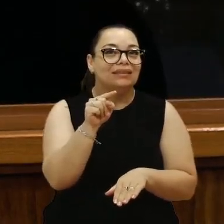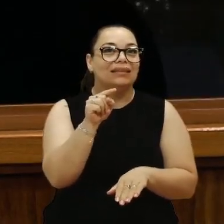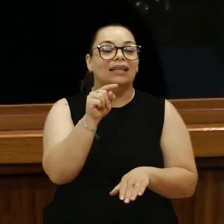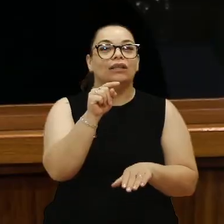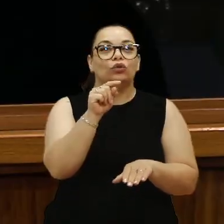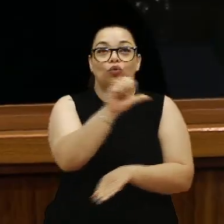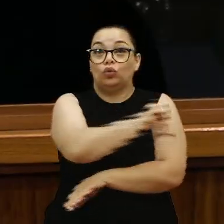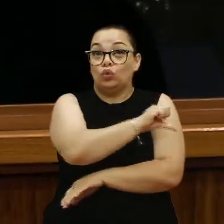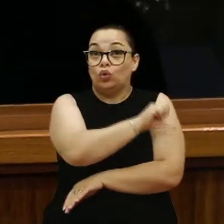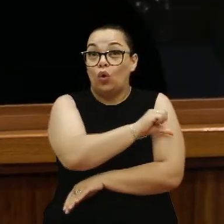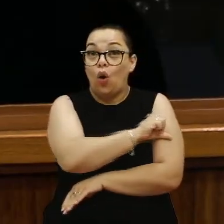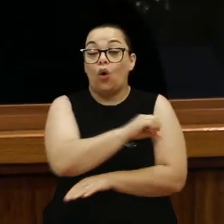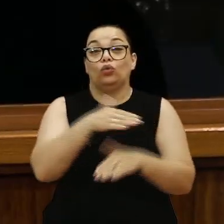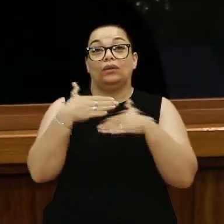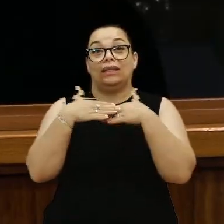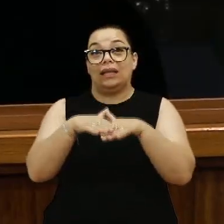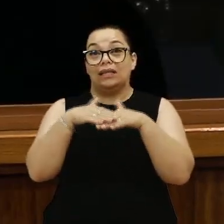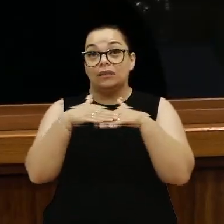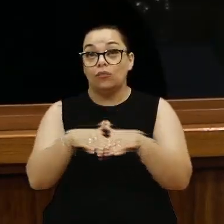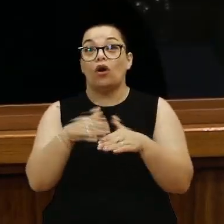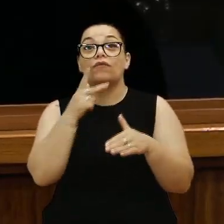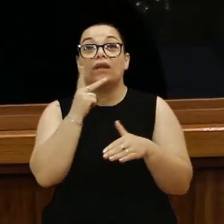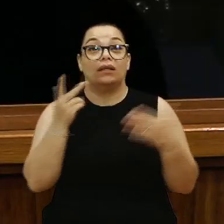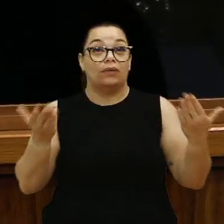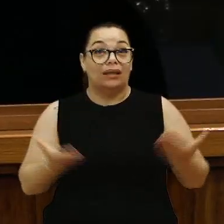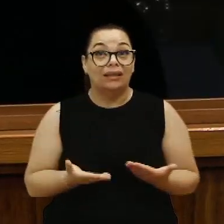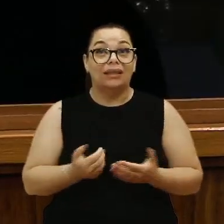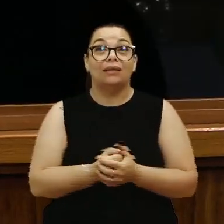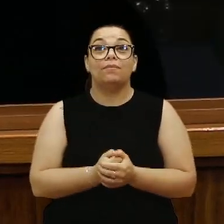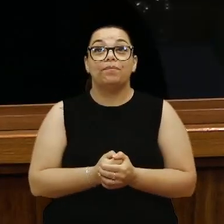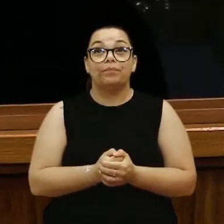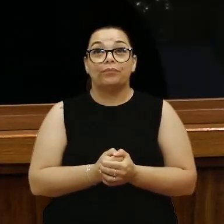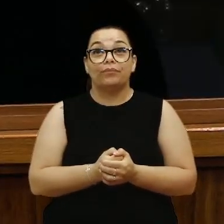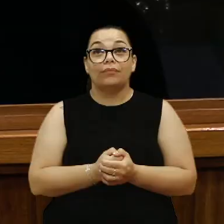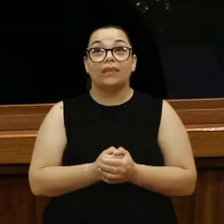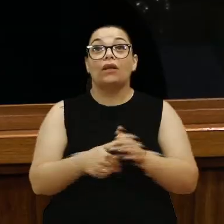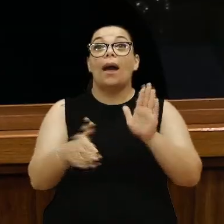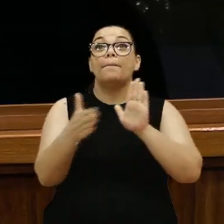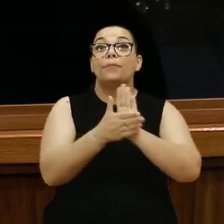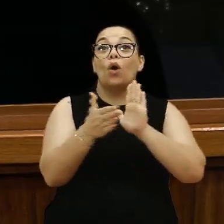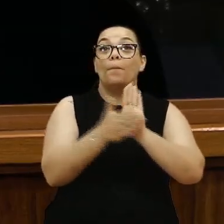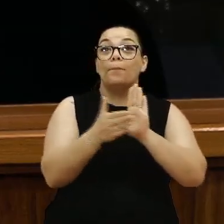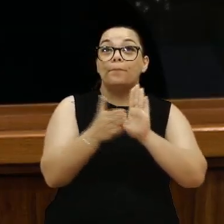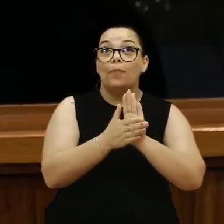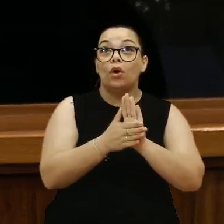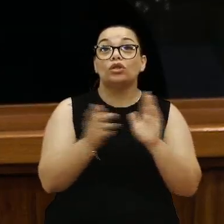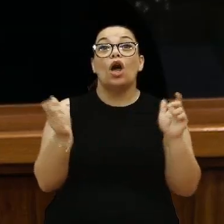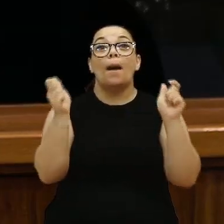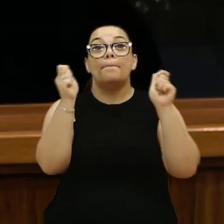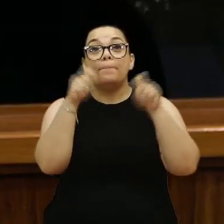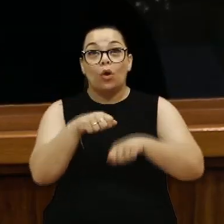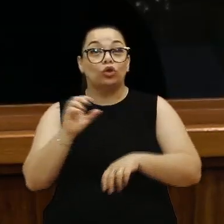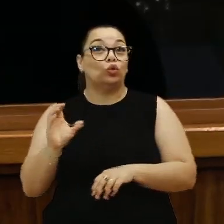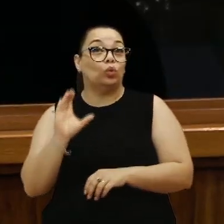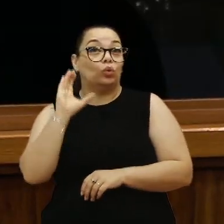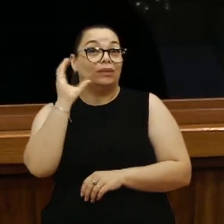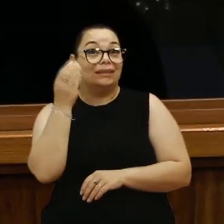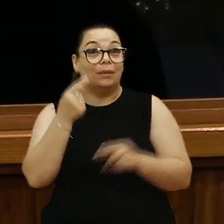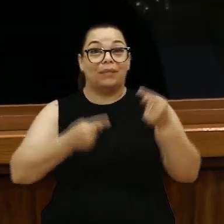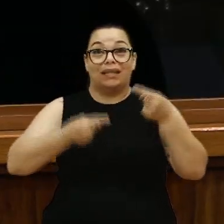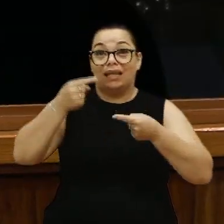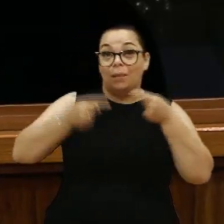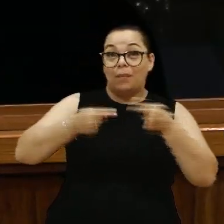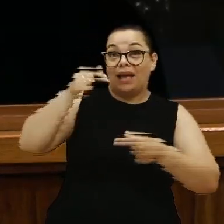nonos anos, do transporte, que nós falamos aqui, esta proposta só pode vir para debate